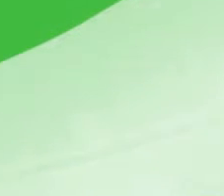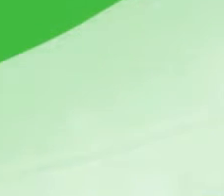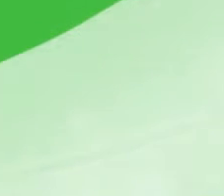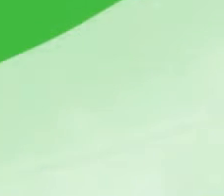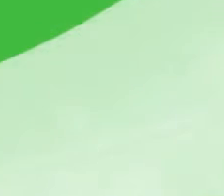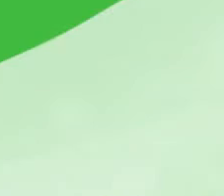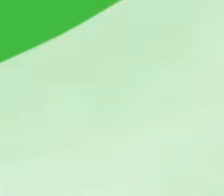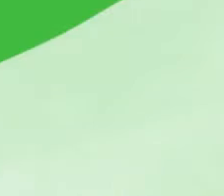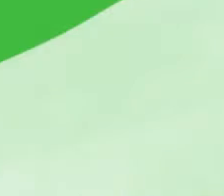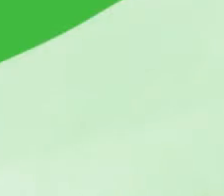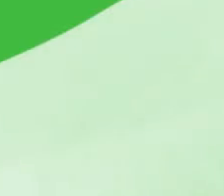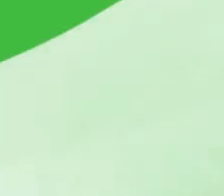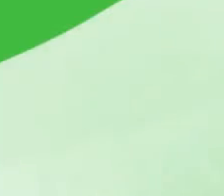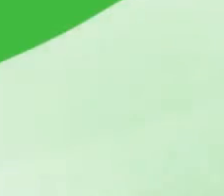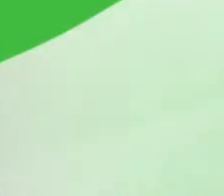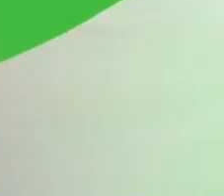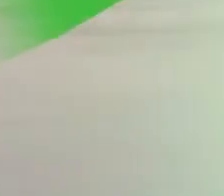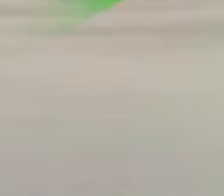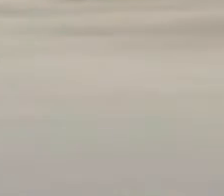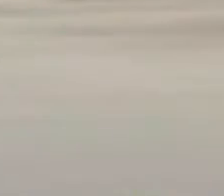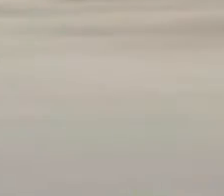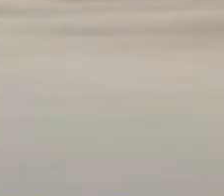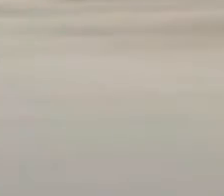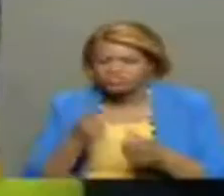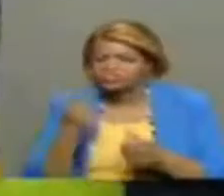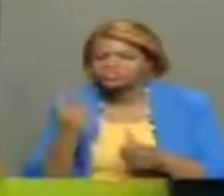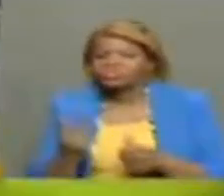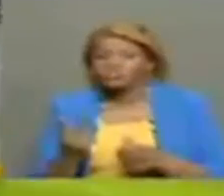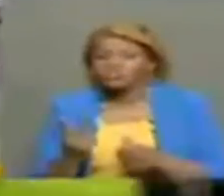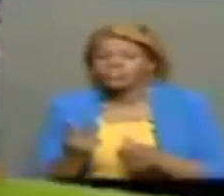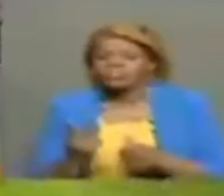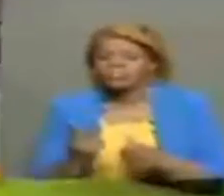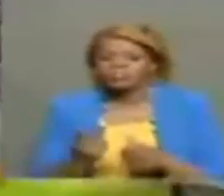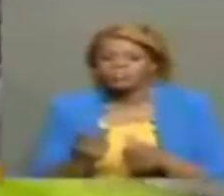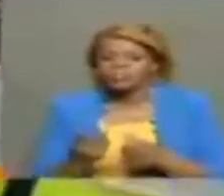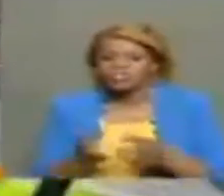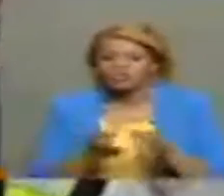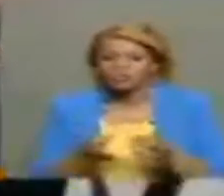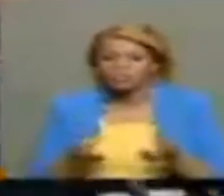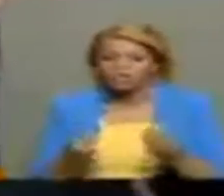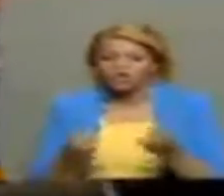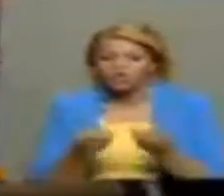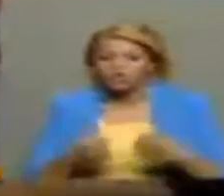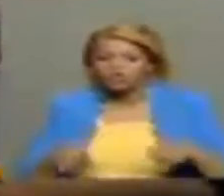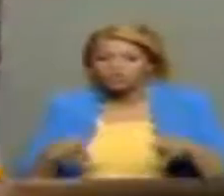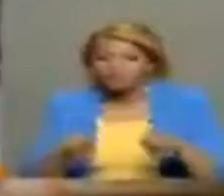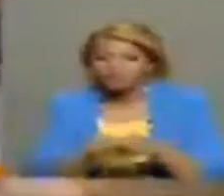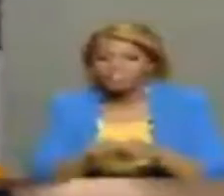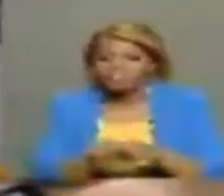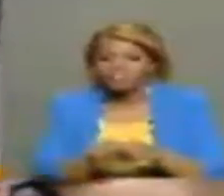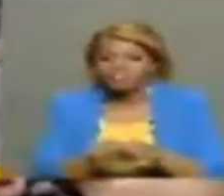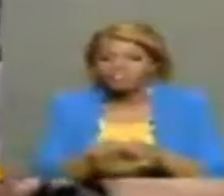segunda nação africana a receber estas vacinas? Foi muito importante termos recebido hoje